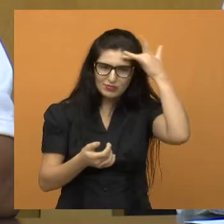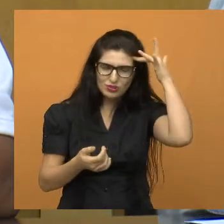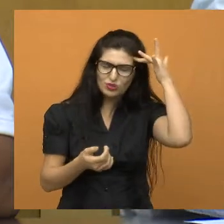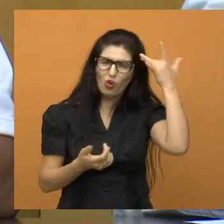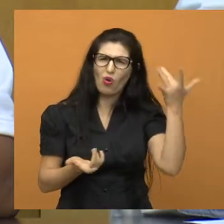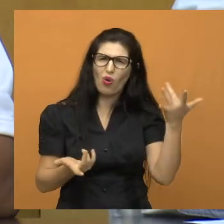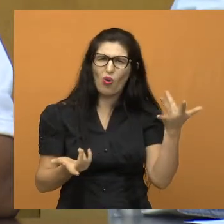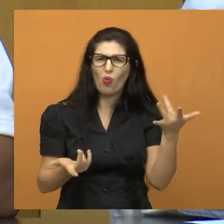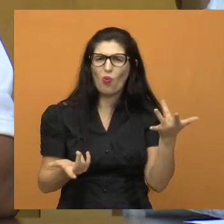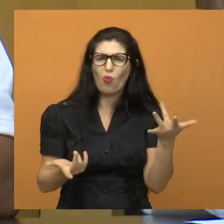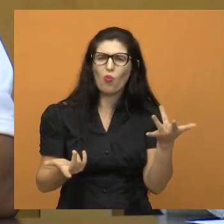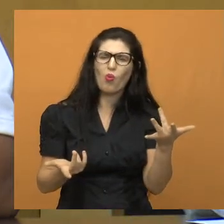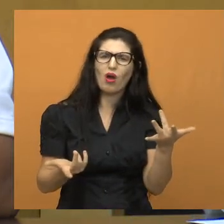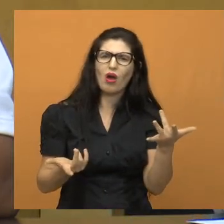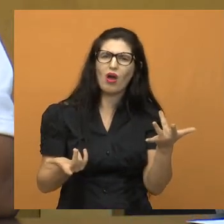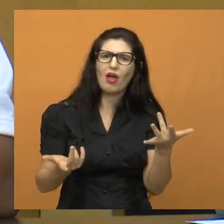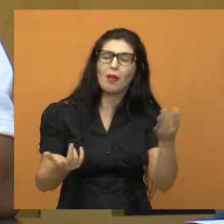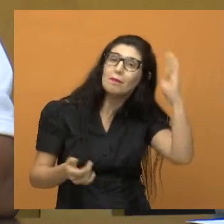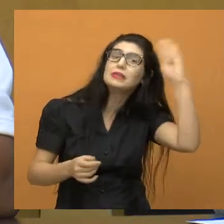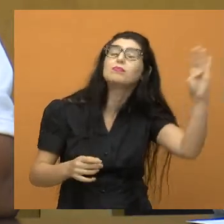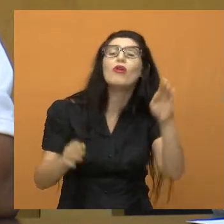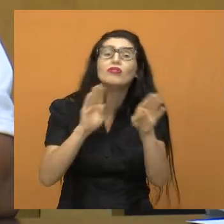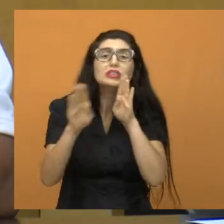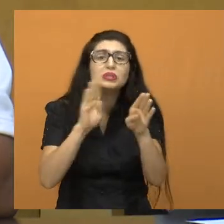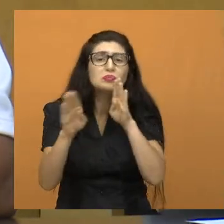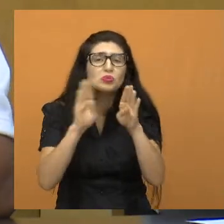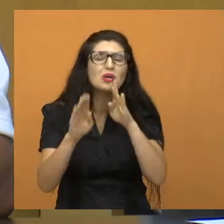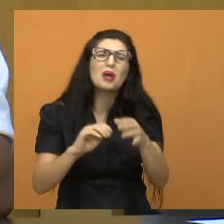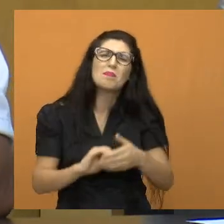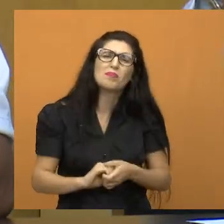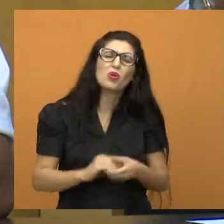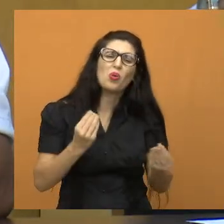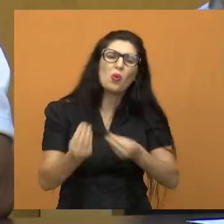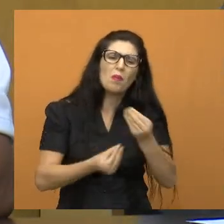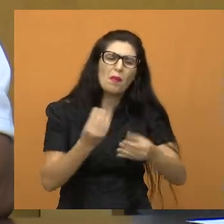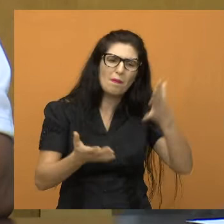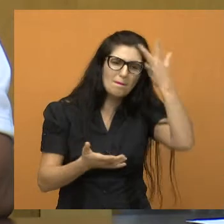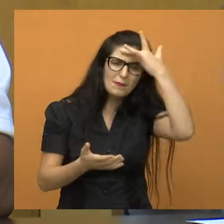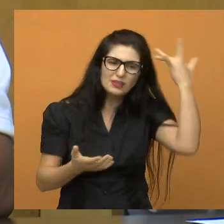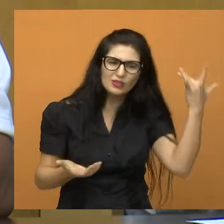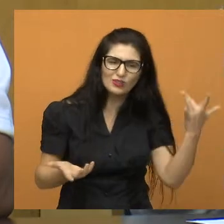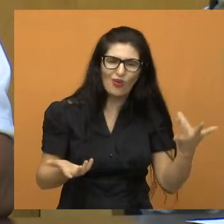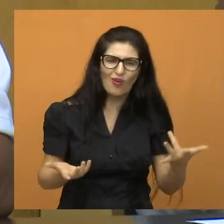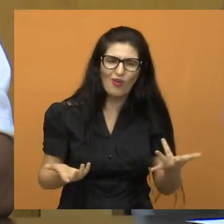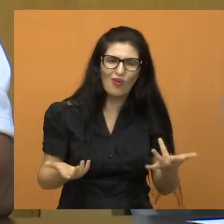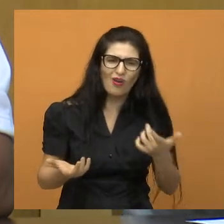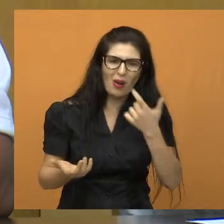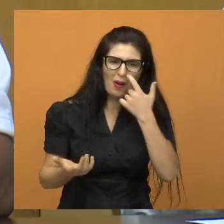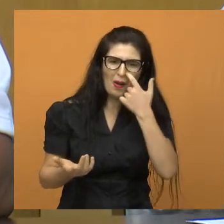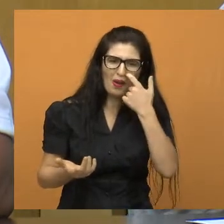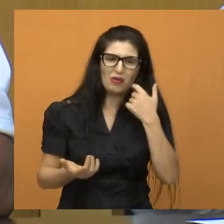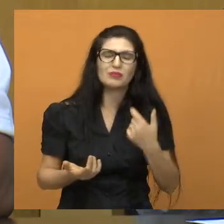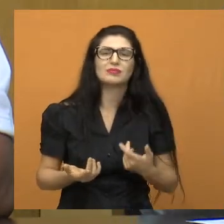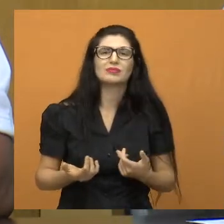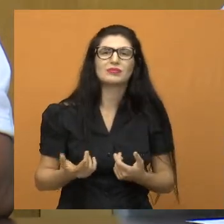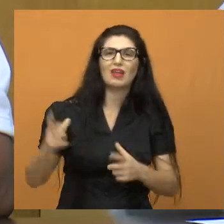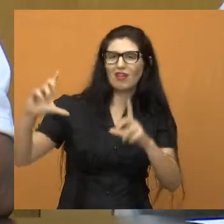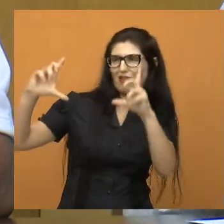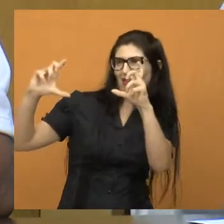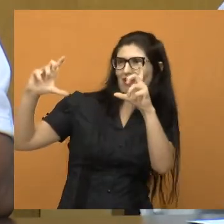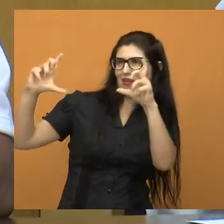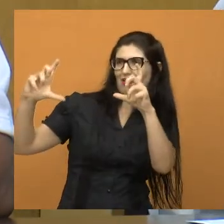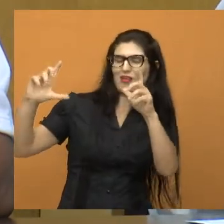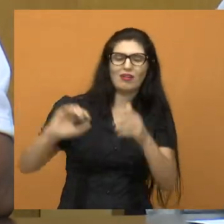deixaram, Facebook principalmente, não é? As pessoas deixaram de tirar fotos, selfies e falar de coisas maravilhosas para começar a